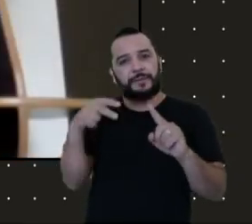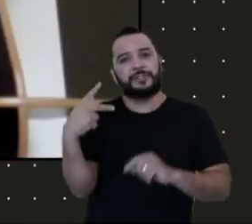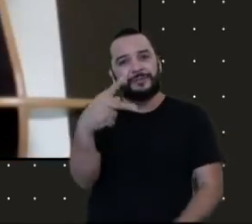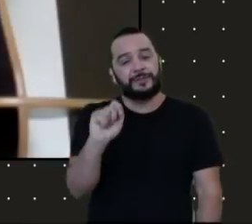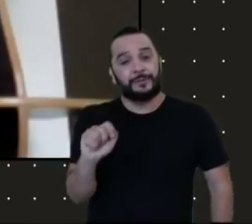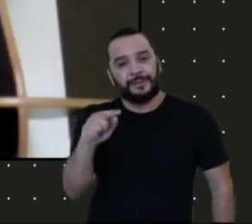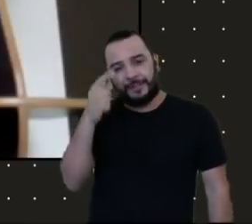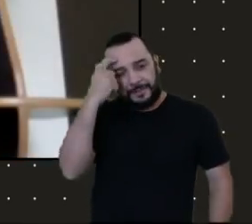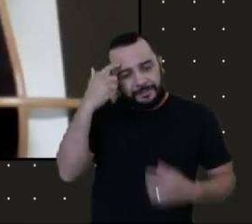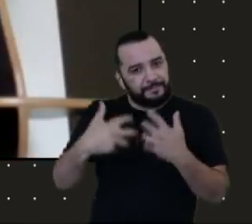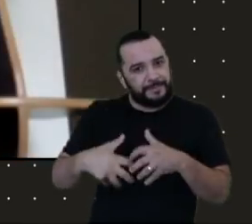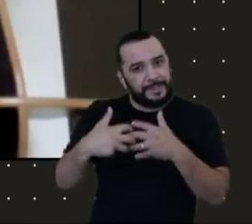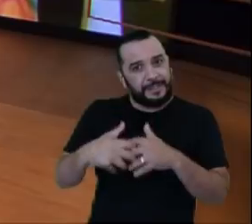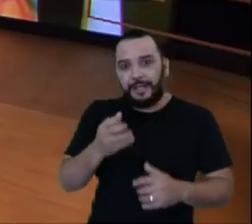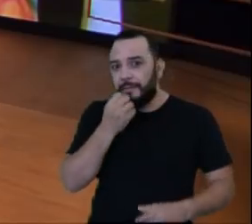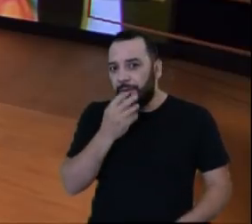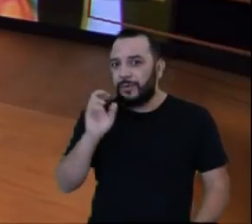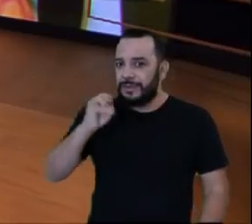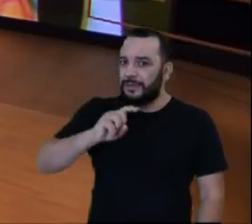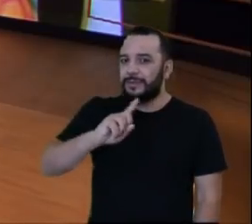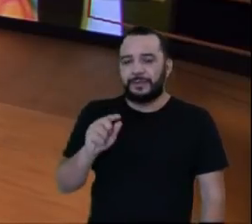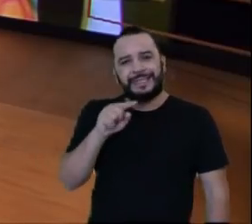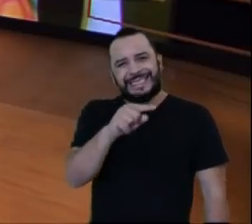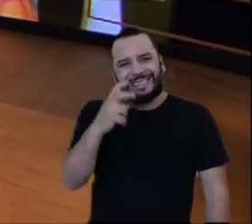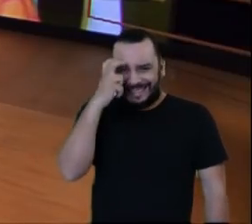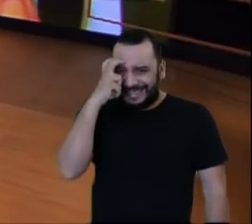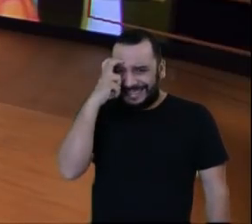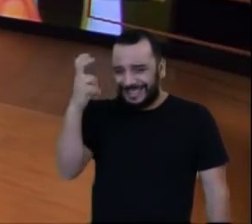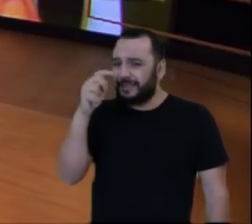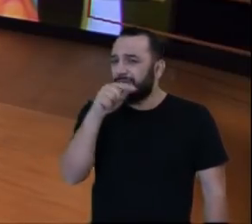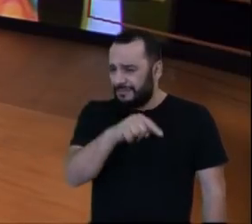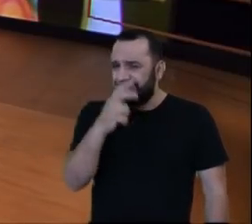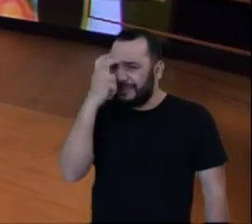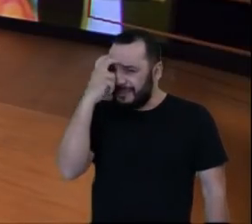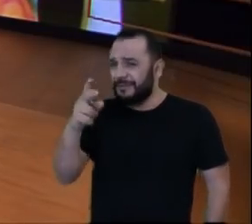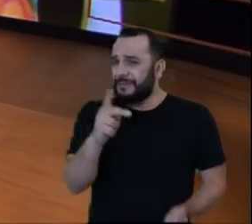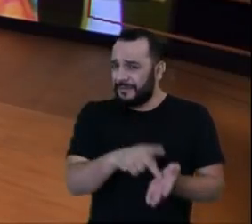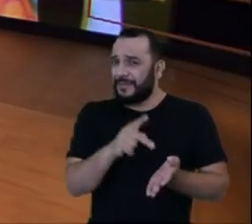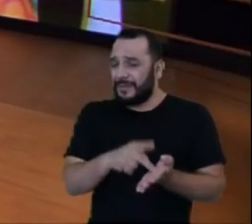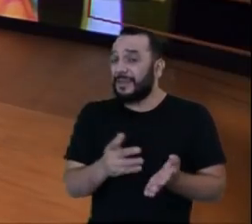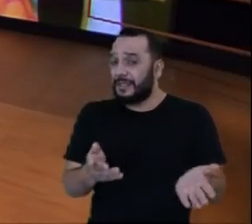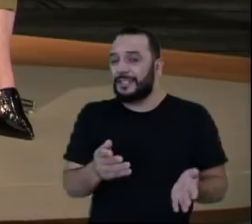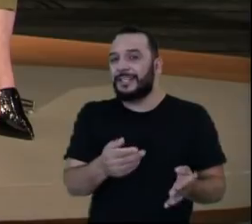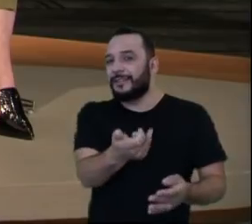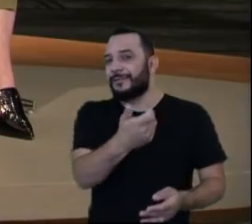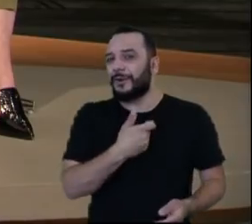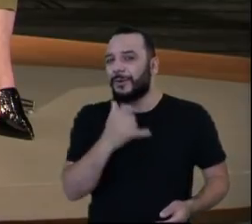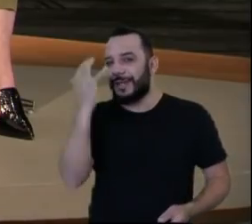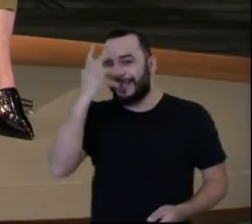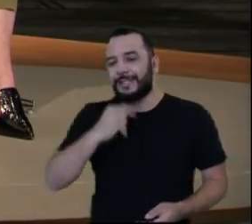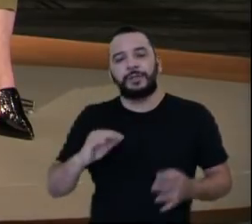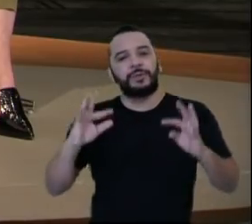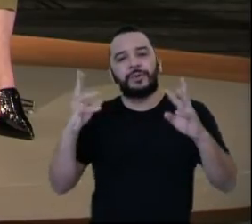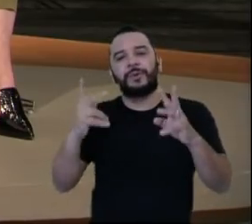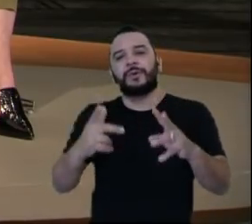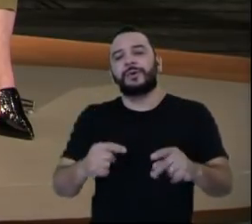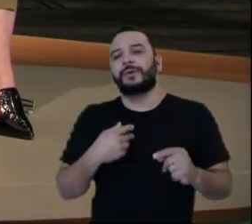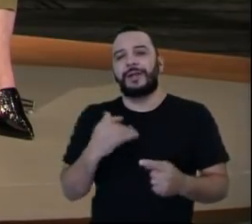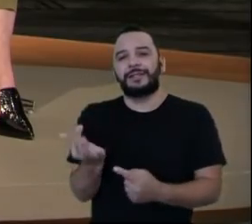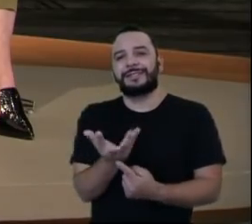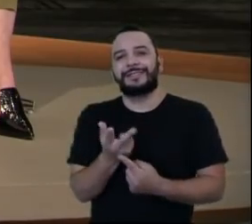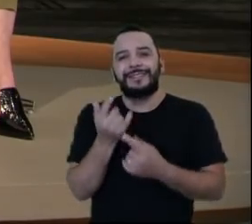Salve, mestre Amir Haddad, salve tudo que você é para o teatro brasileiro, salve todos os aprendizados que tive